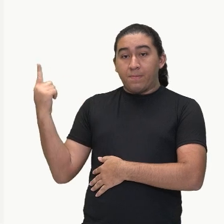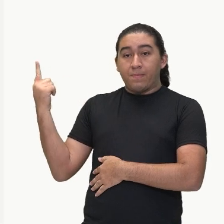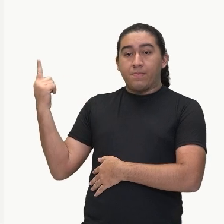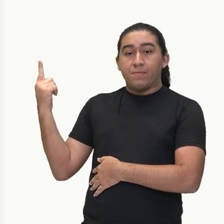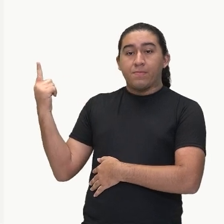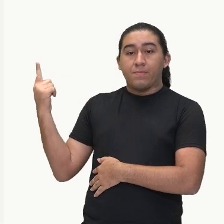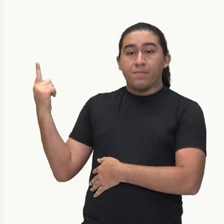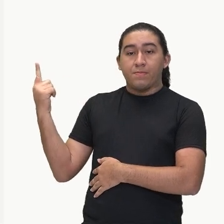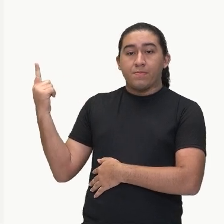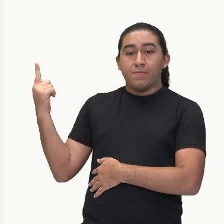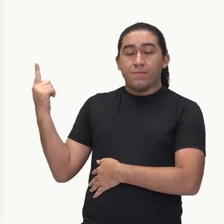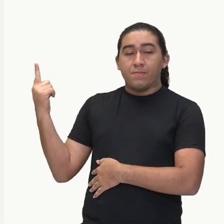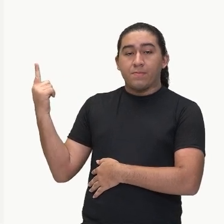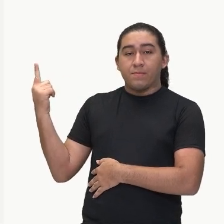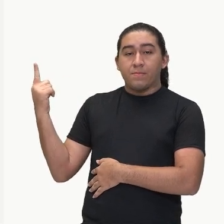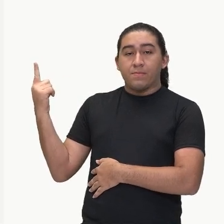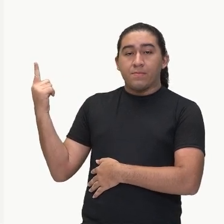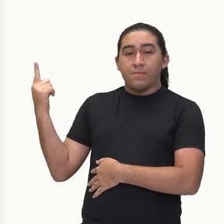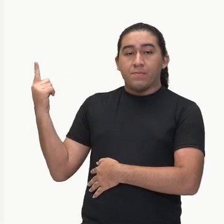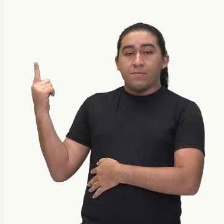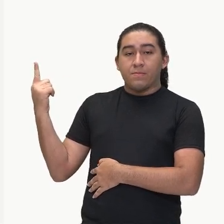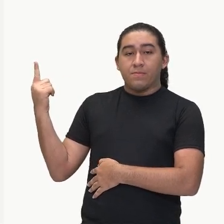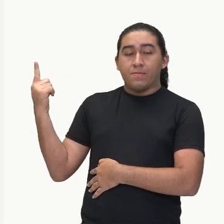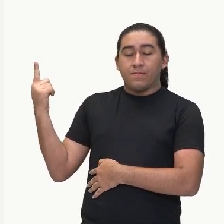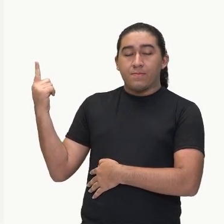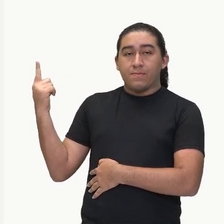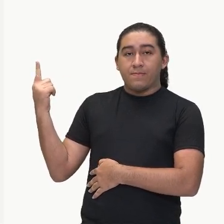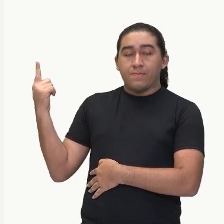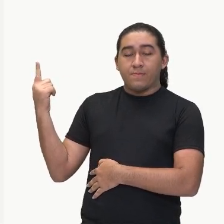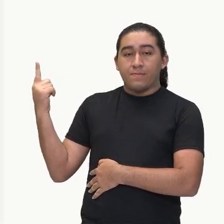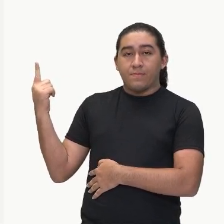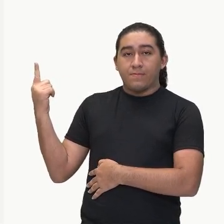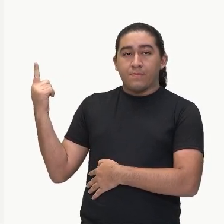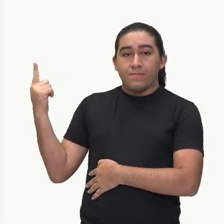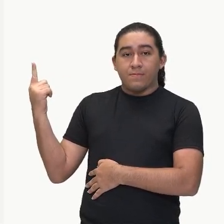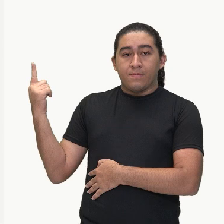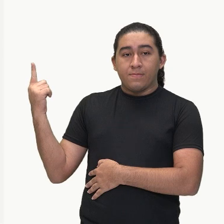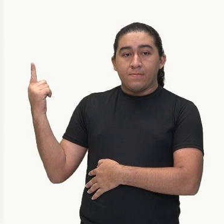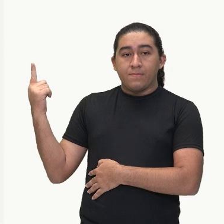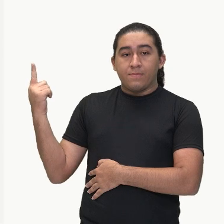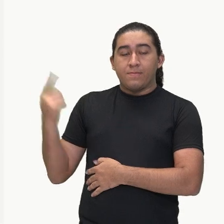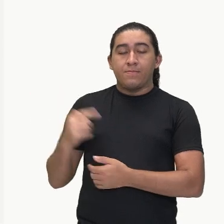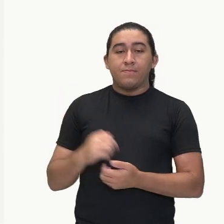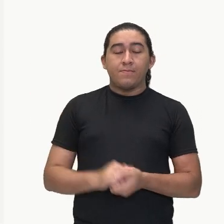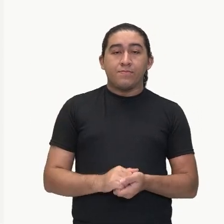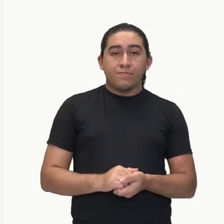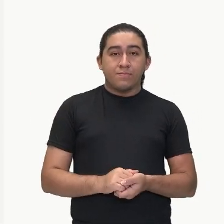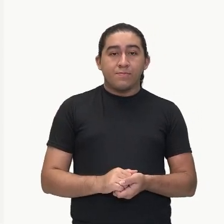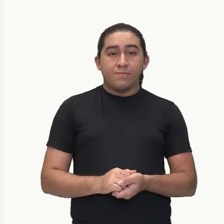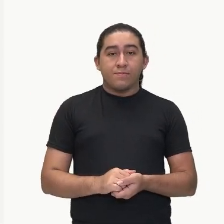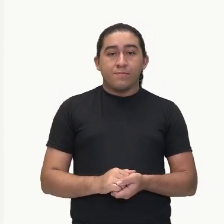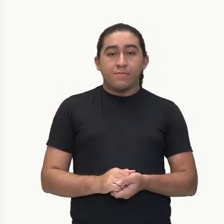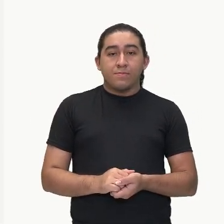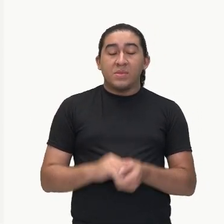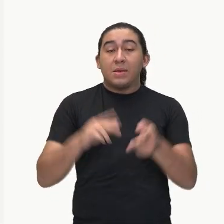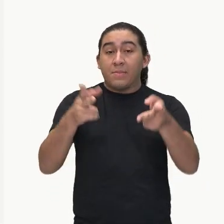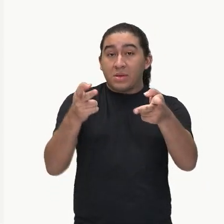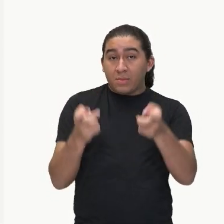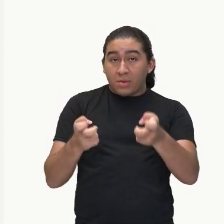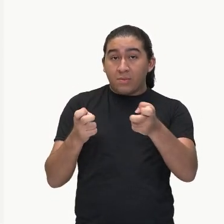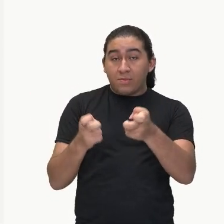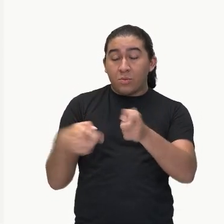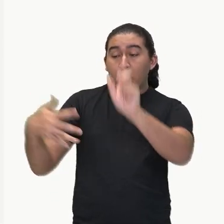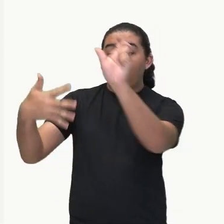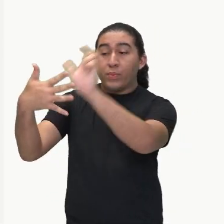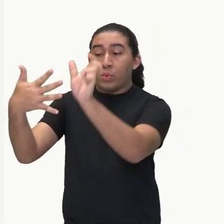flores desabrocham na primavera. As flores desabrocham. Então,